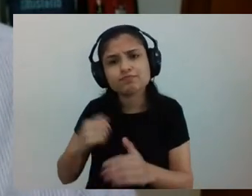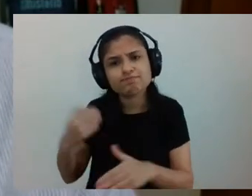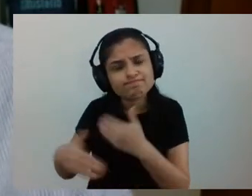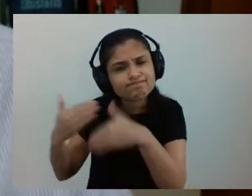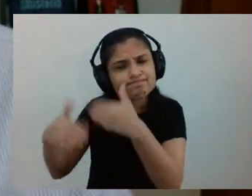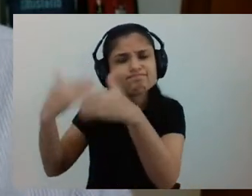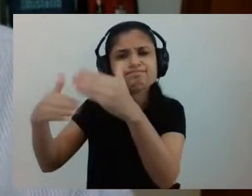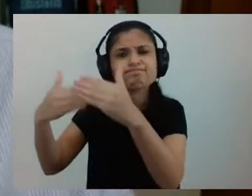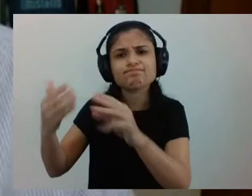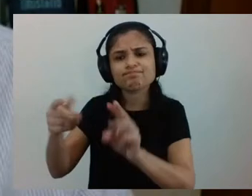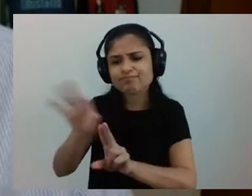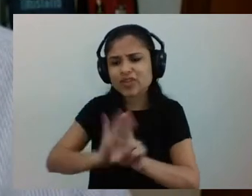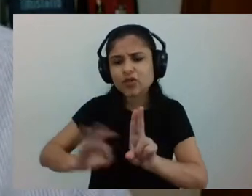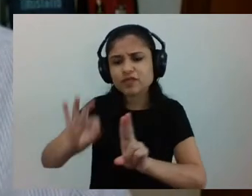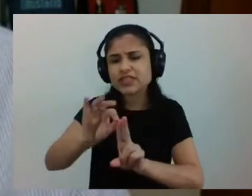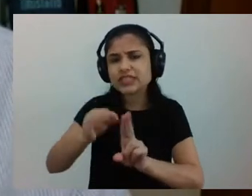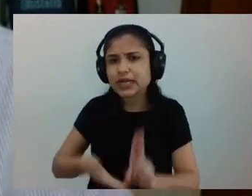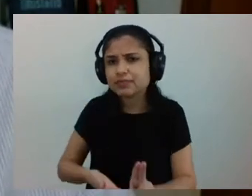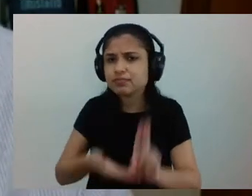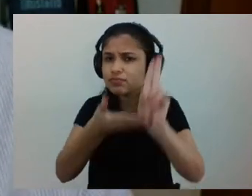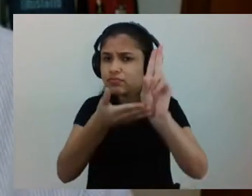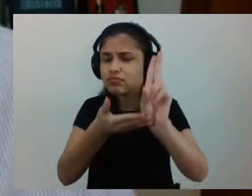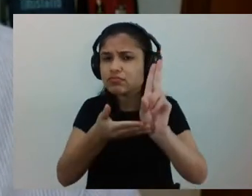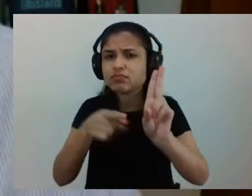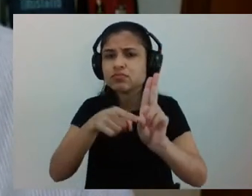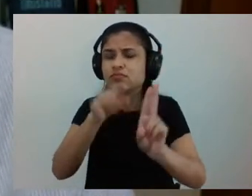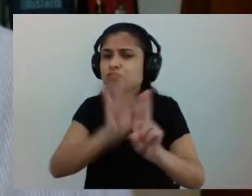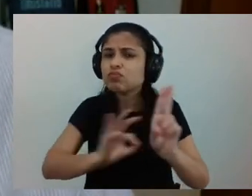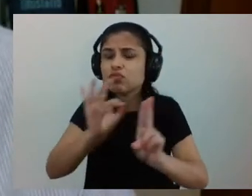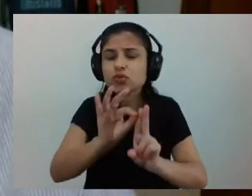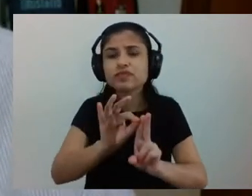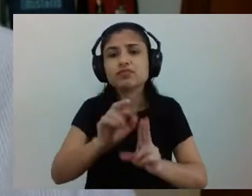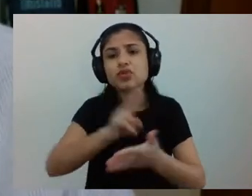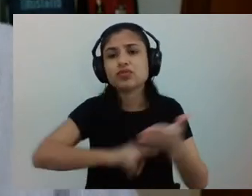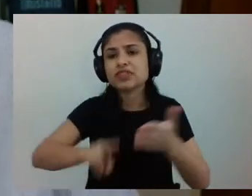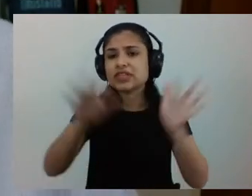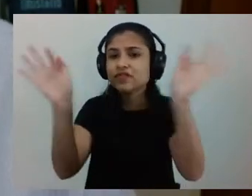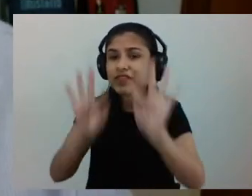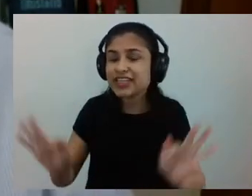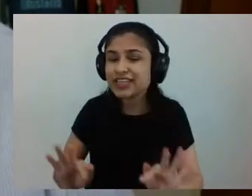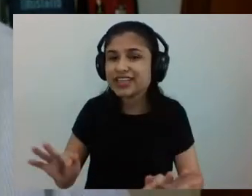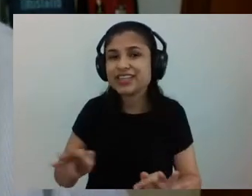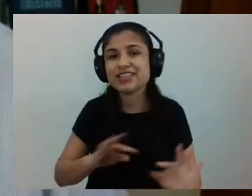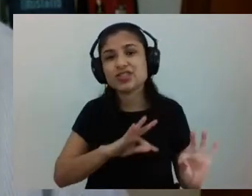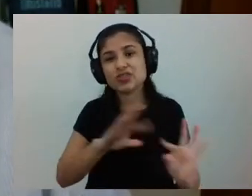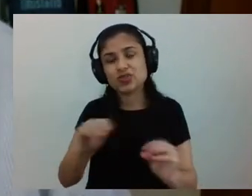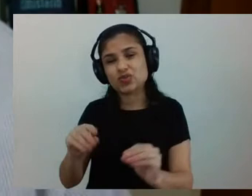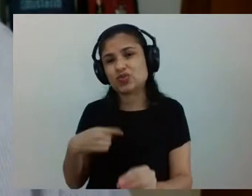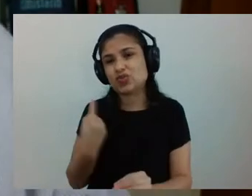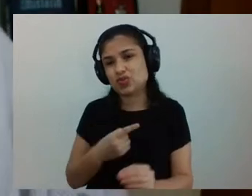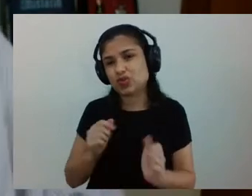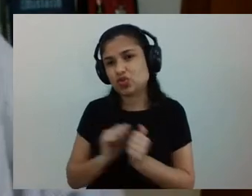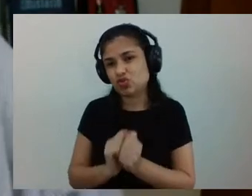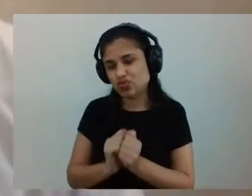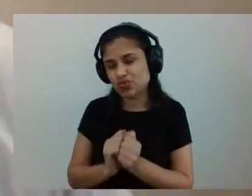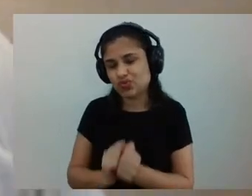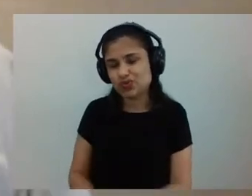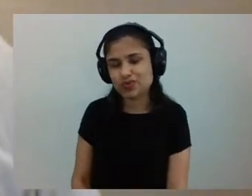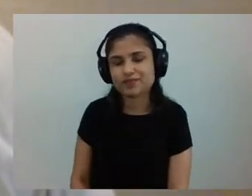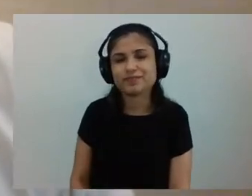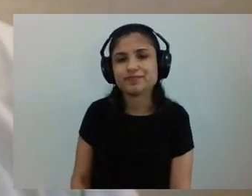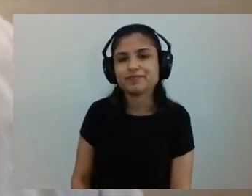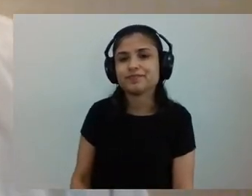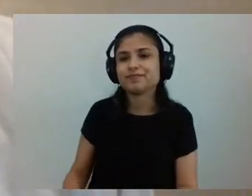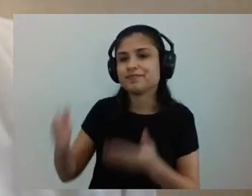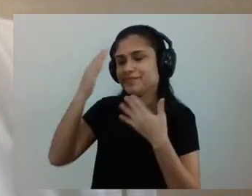ela sempre foi, uma universidade feliz com todos nós juntos. Obrigado, professor, também pontual